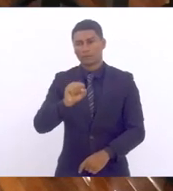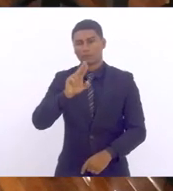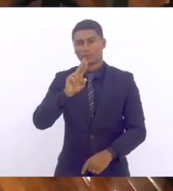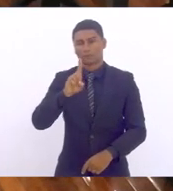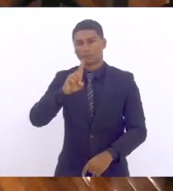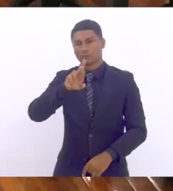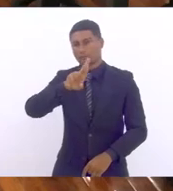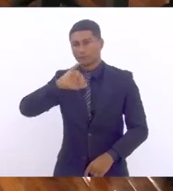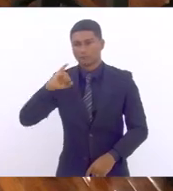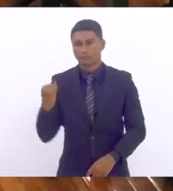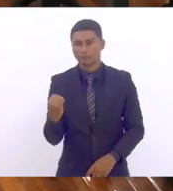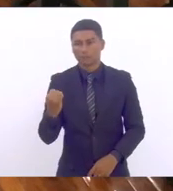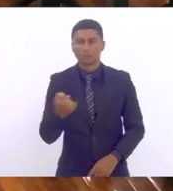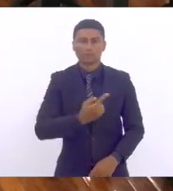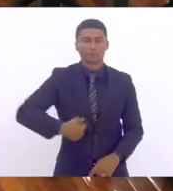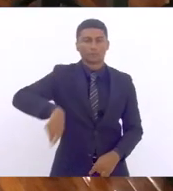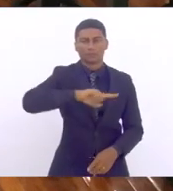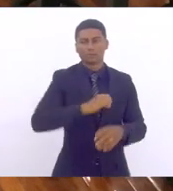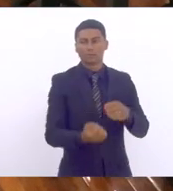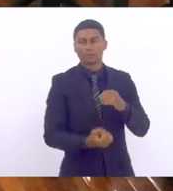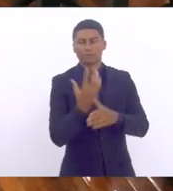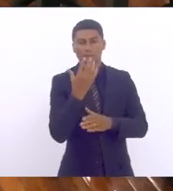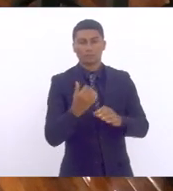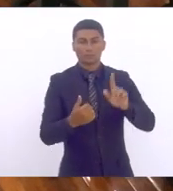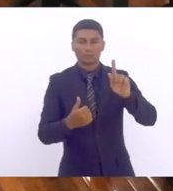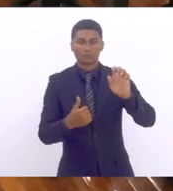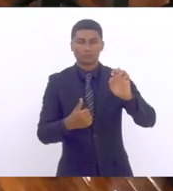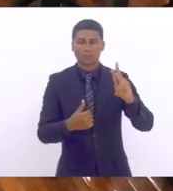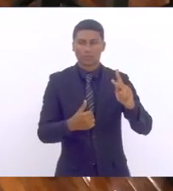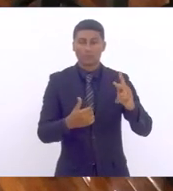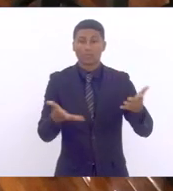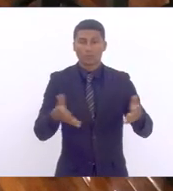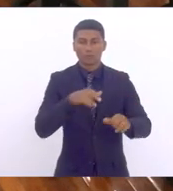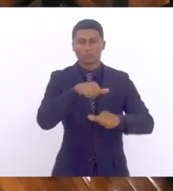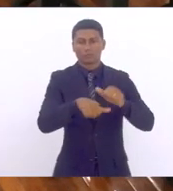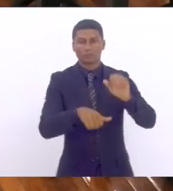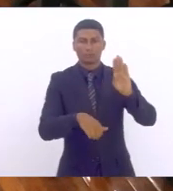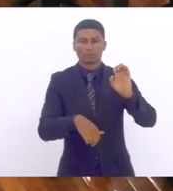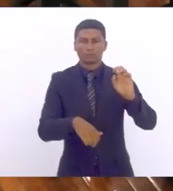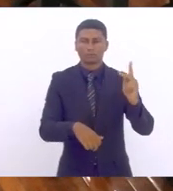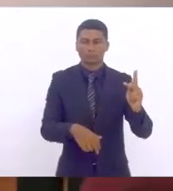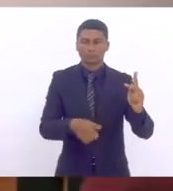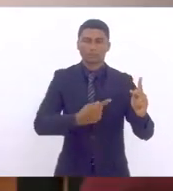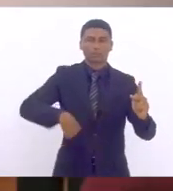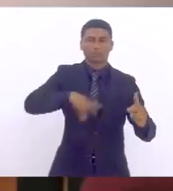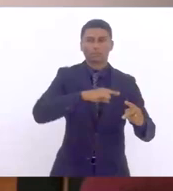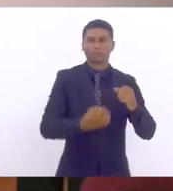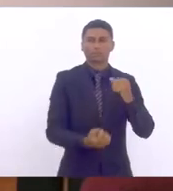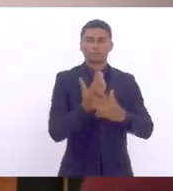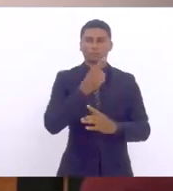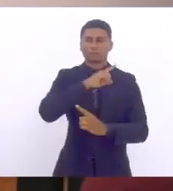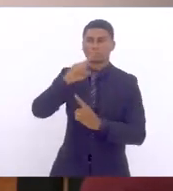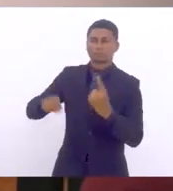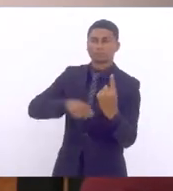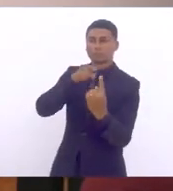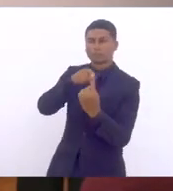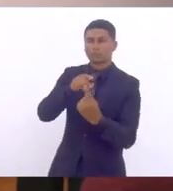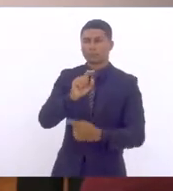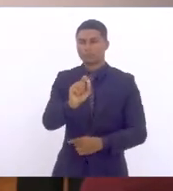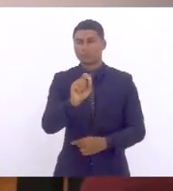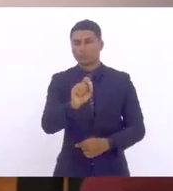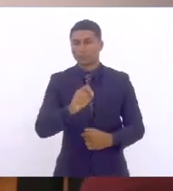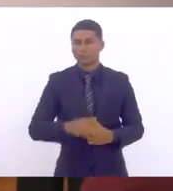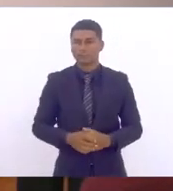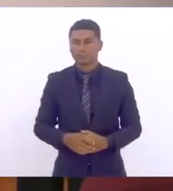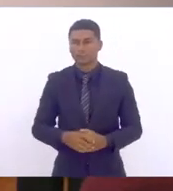criamos o JEP, que hoje é BEP, nós criamos com um objetivo, que era de criar